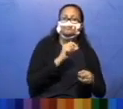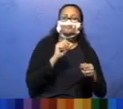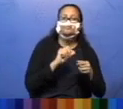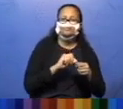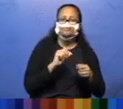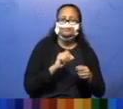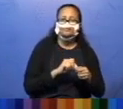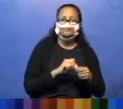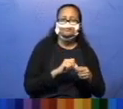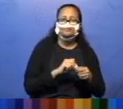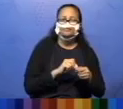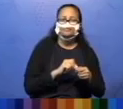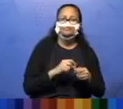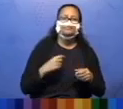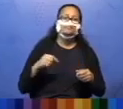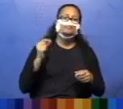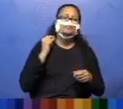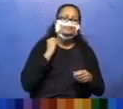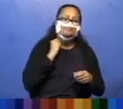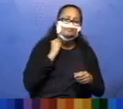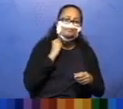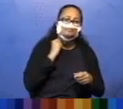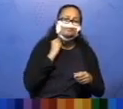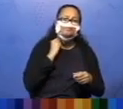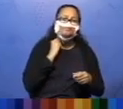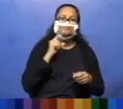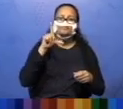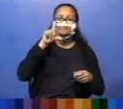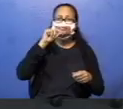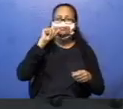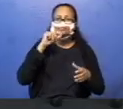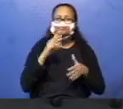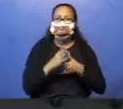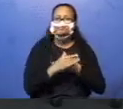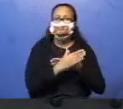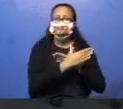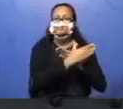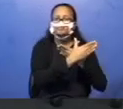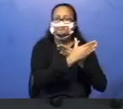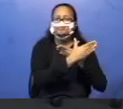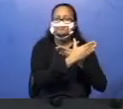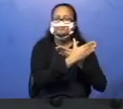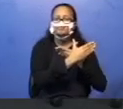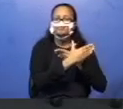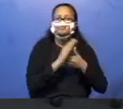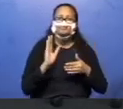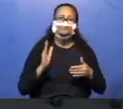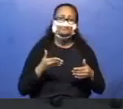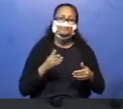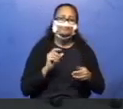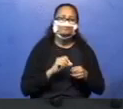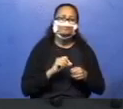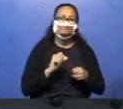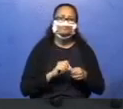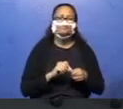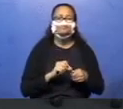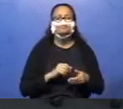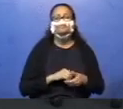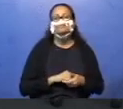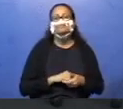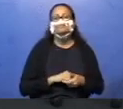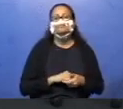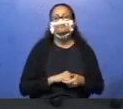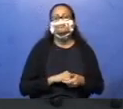Lembra? As abelhas, as mariposas, passarinhos e borboletas. Já está sublinhado lá.